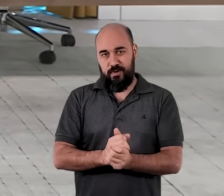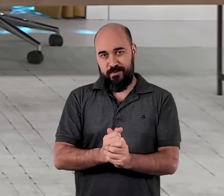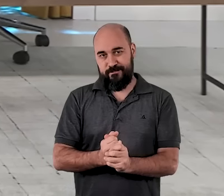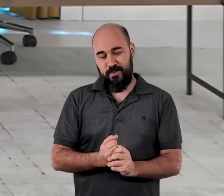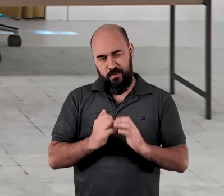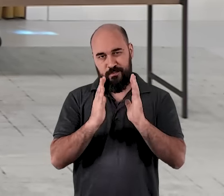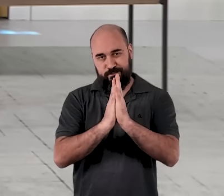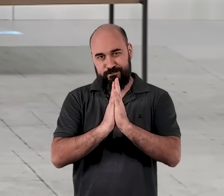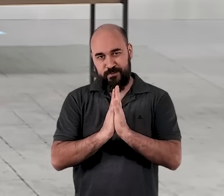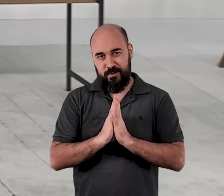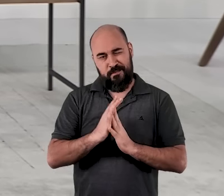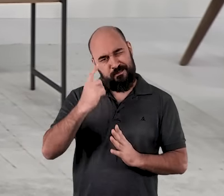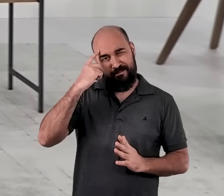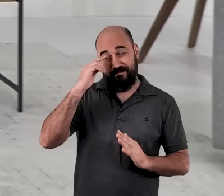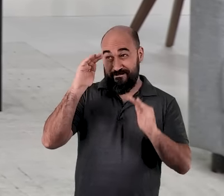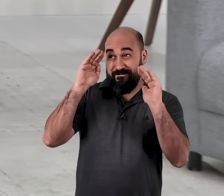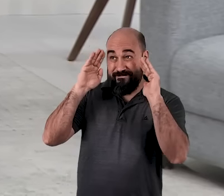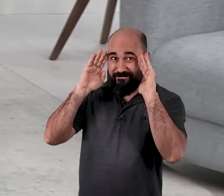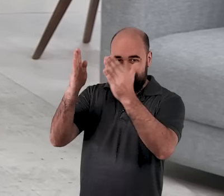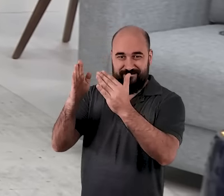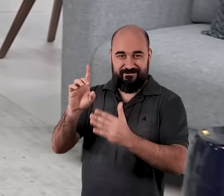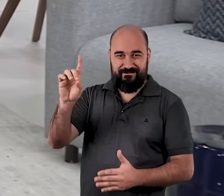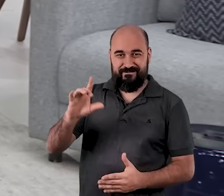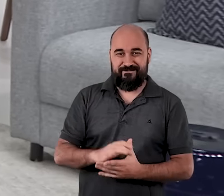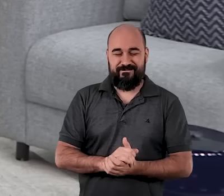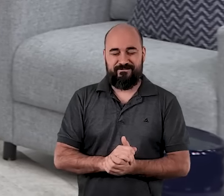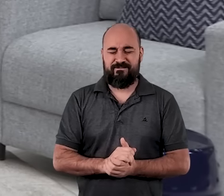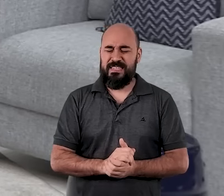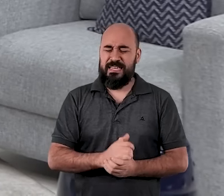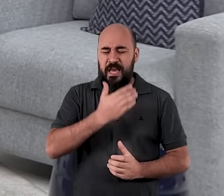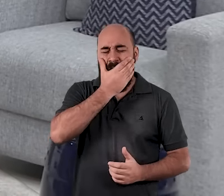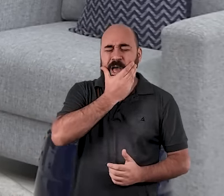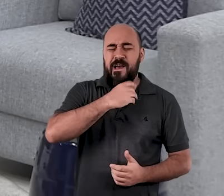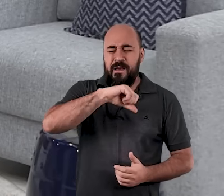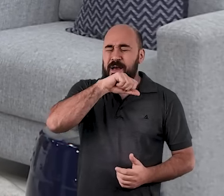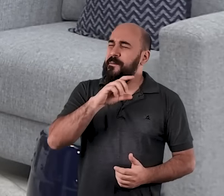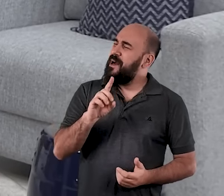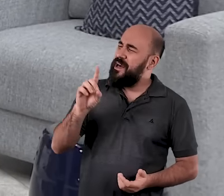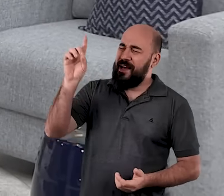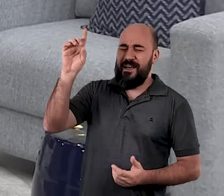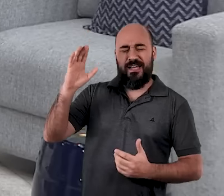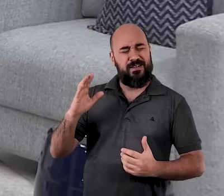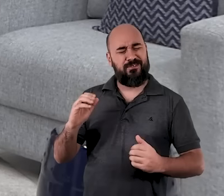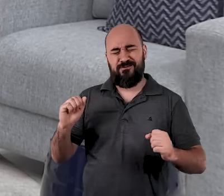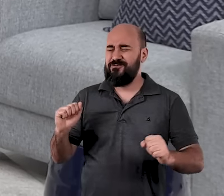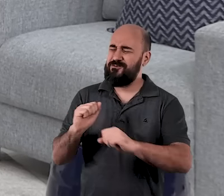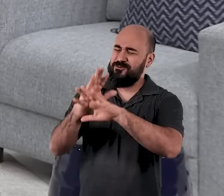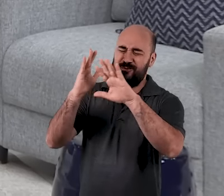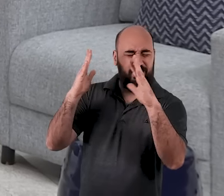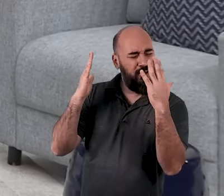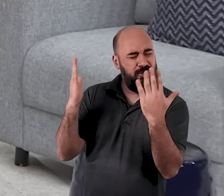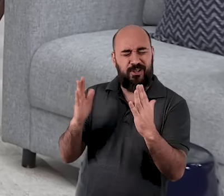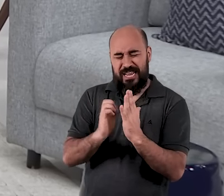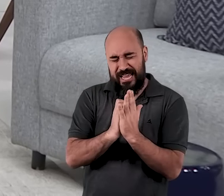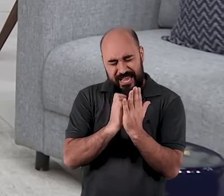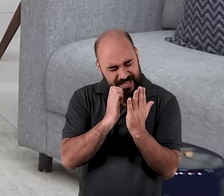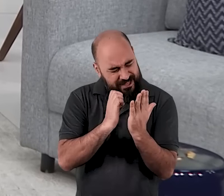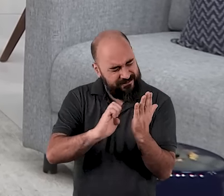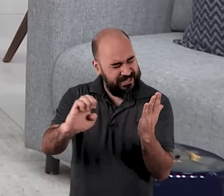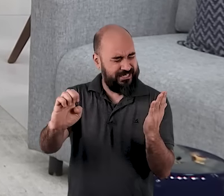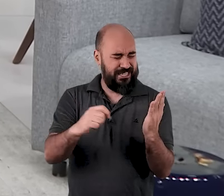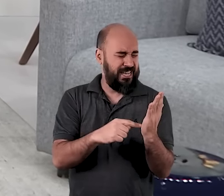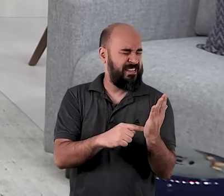juntos? Pense em Deus comigo agora. Pai, nós te glorificamos pelo Evangelho que temos tido o privilégio de conhecer. Eu te